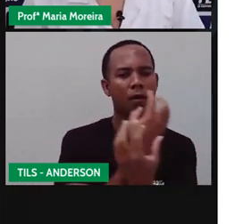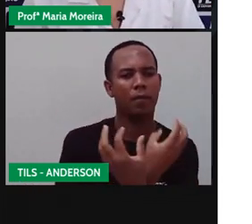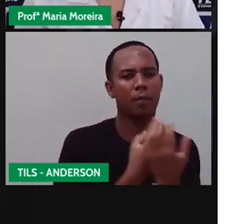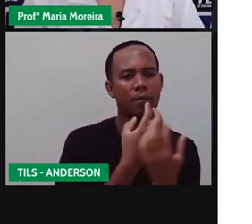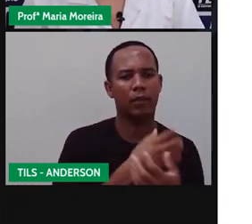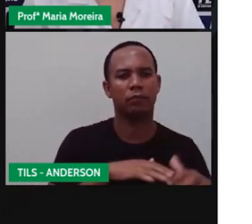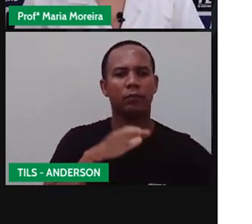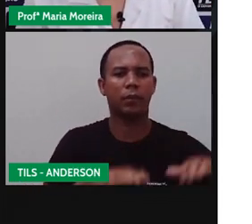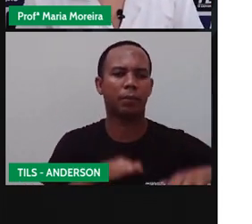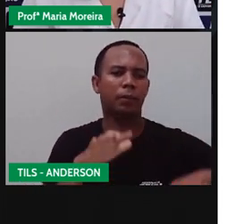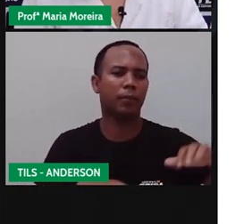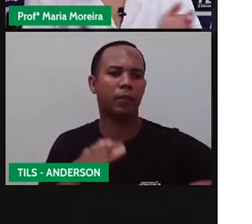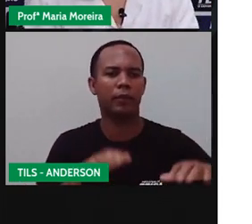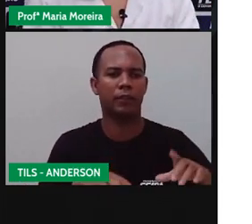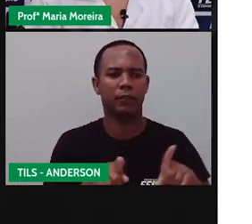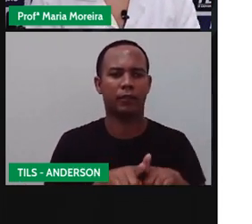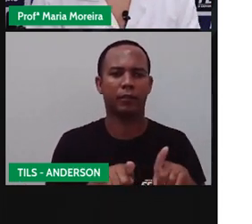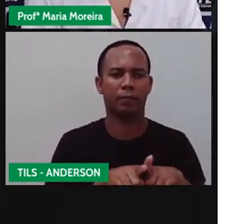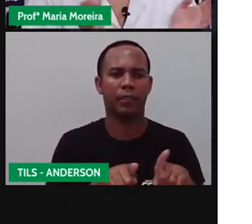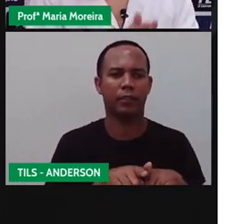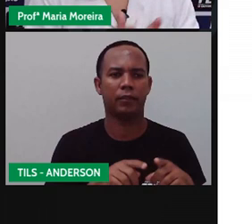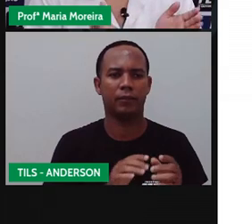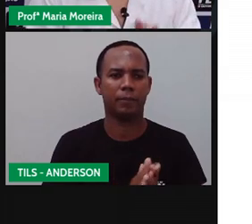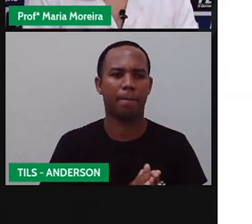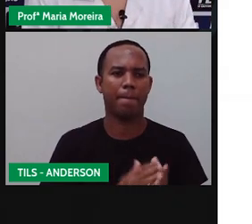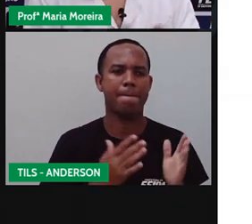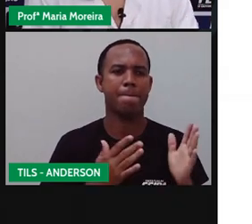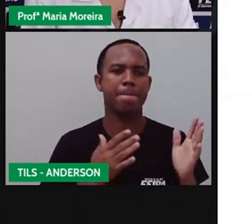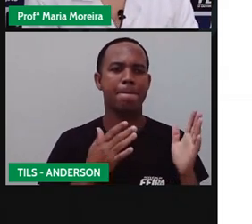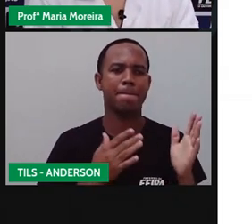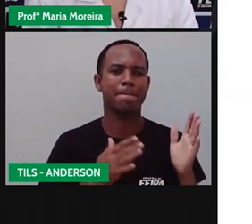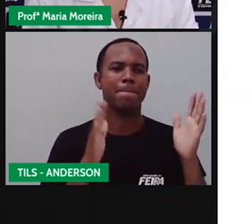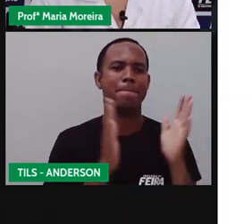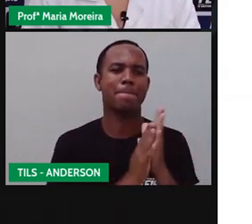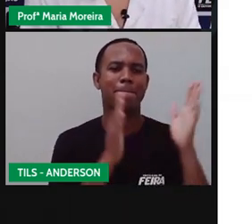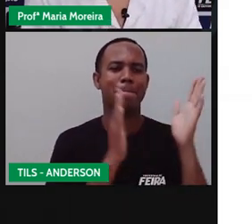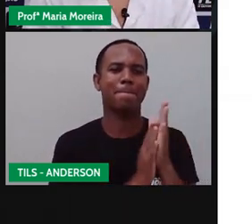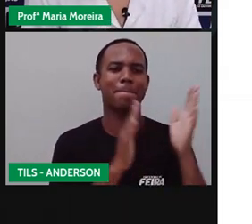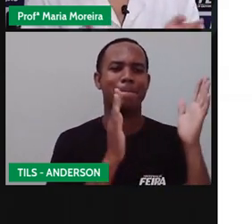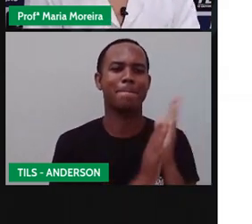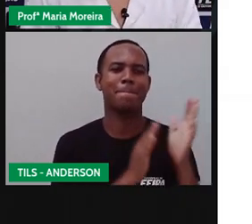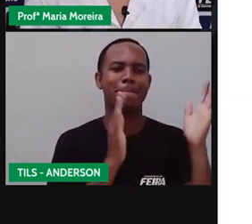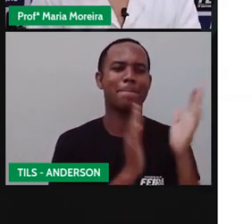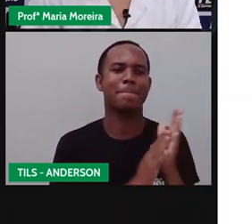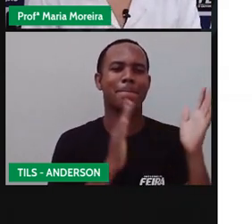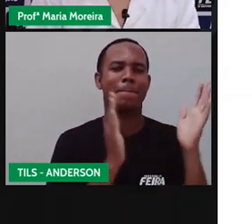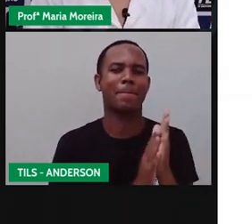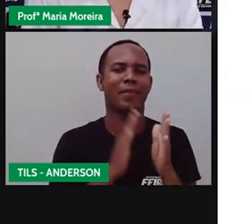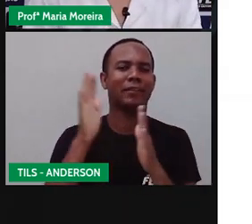de tambor. Então seria o quê? Sapateado.